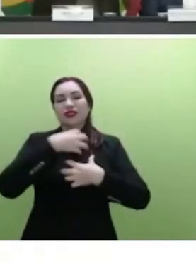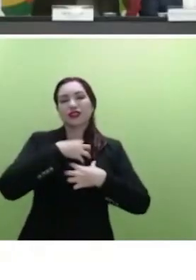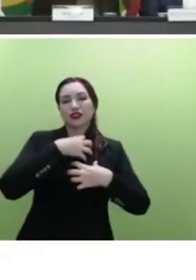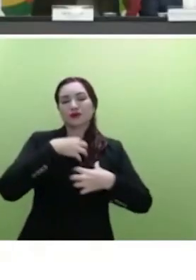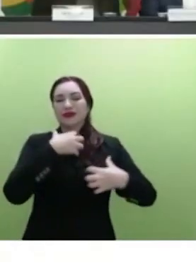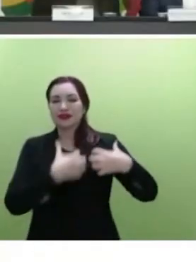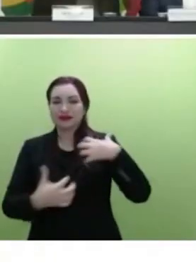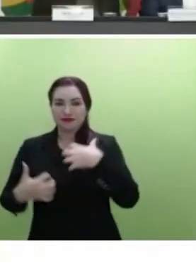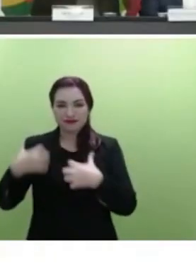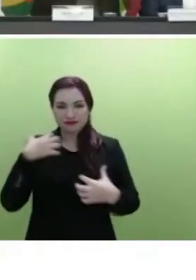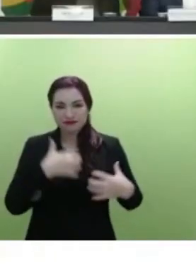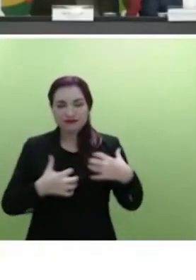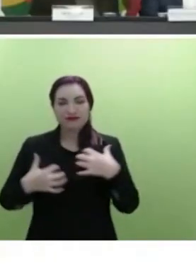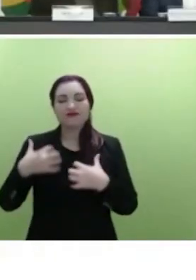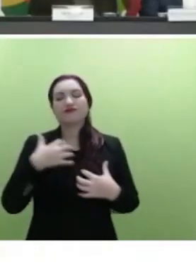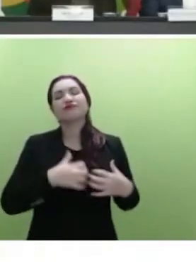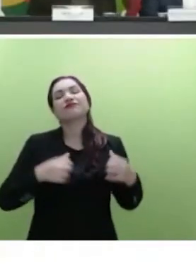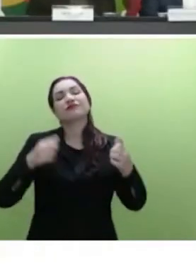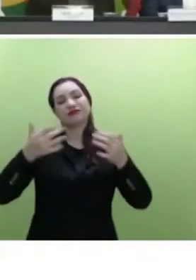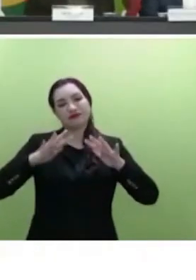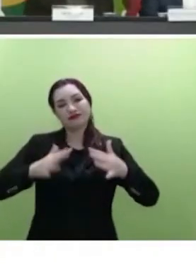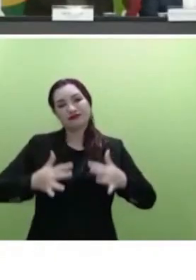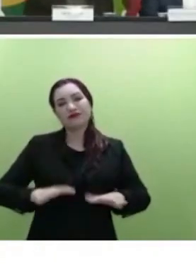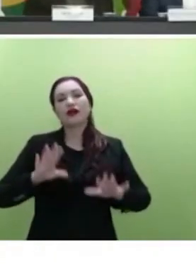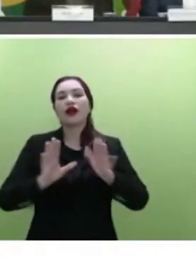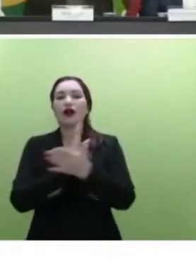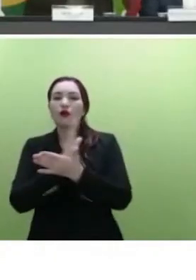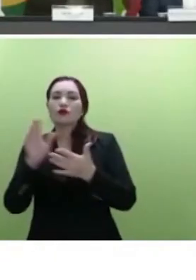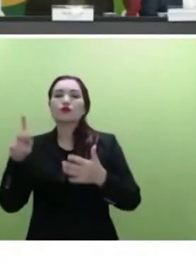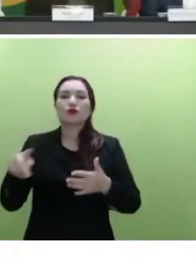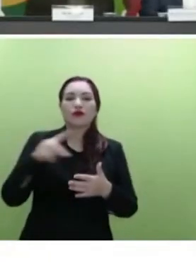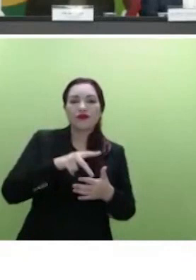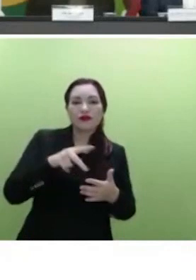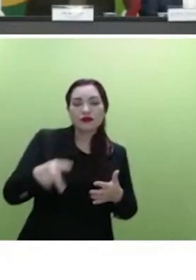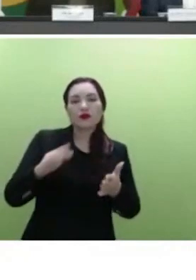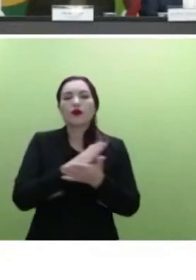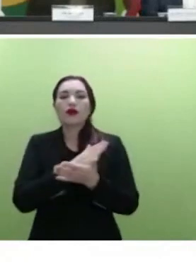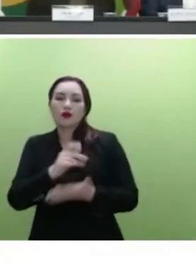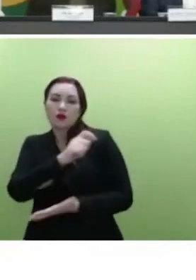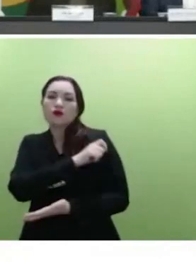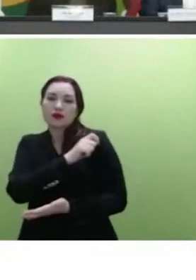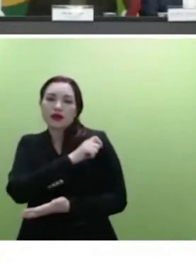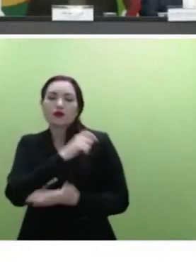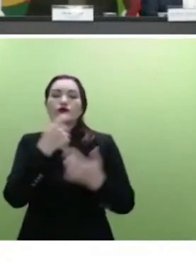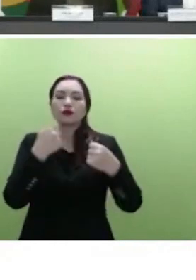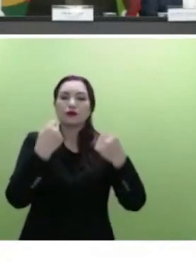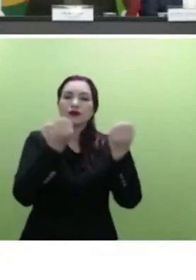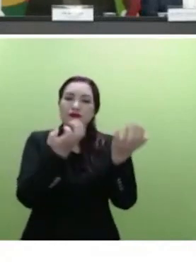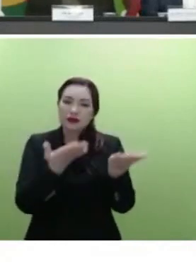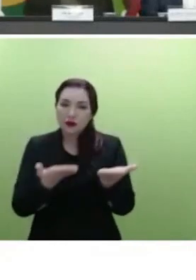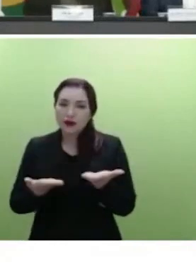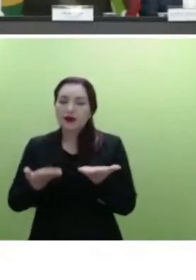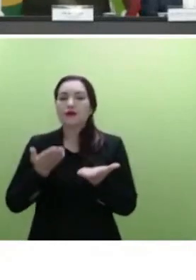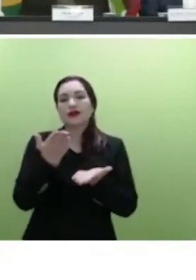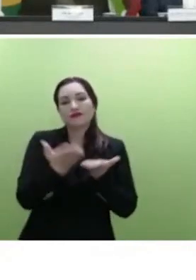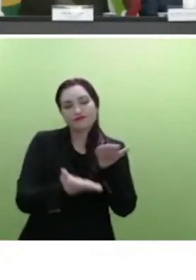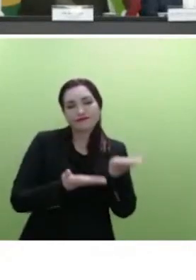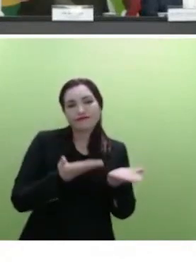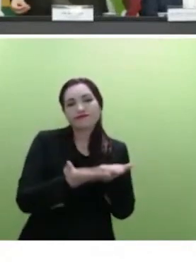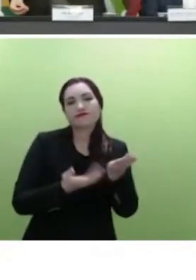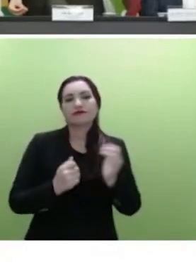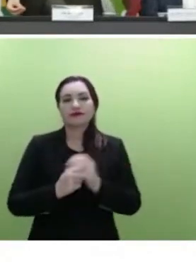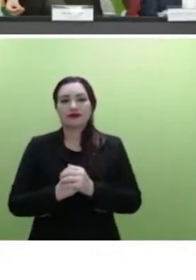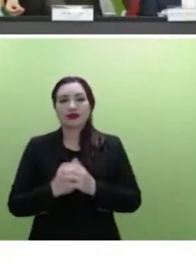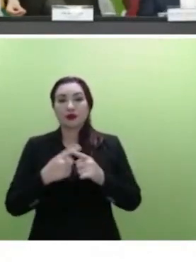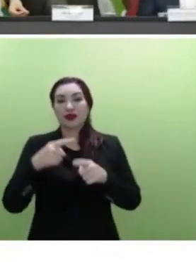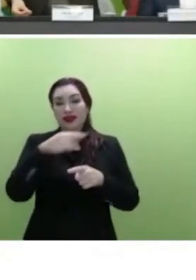apenas a comodidade escolar para os próprios professores então há uma preocupação com acolhimento e educação não dá para dizer que uma comunidade que foi